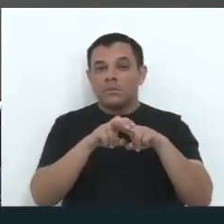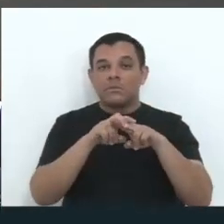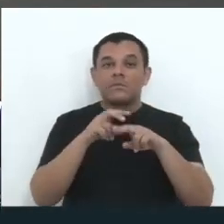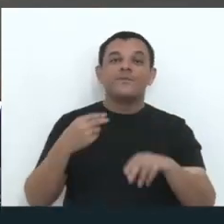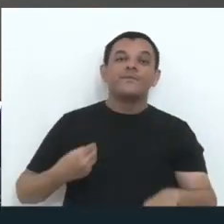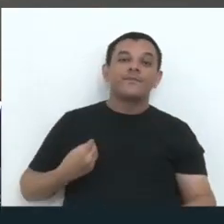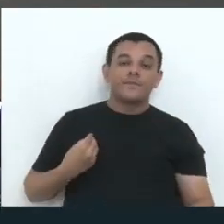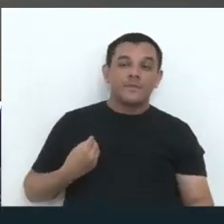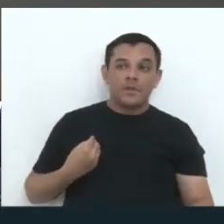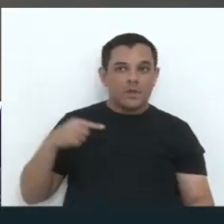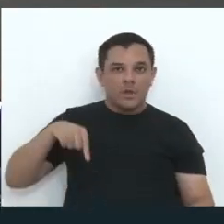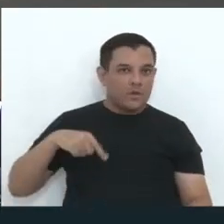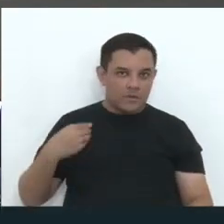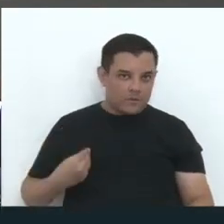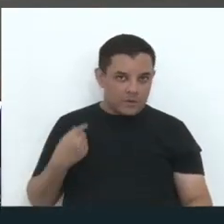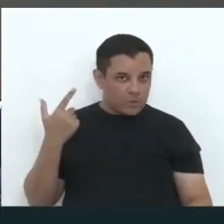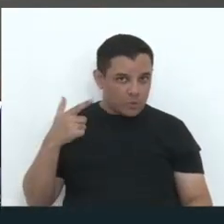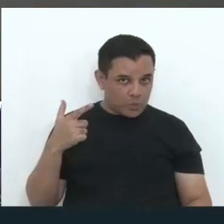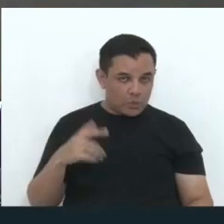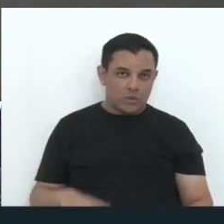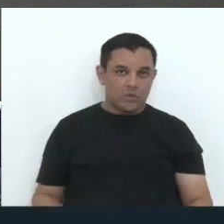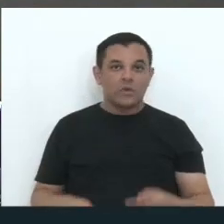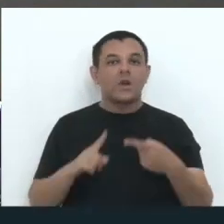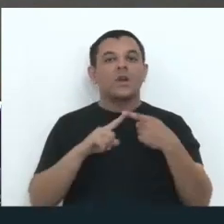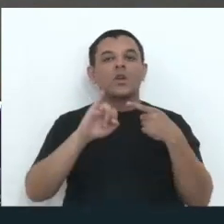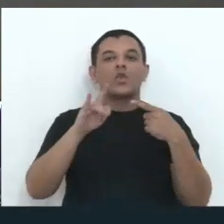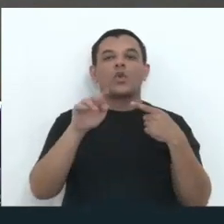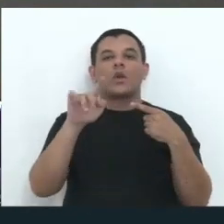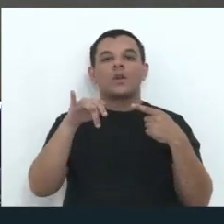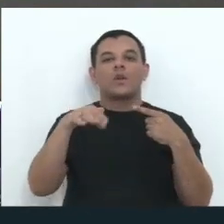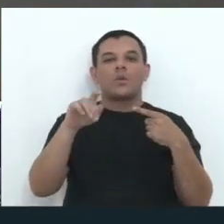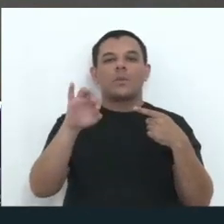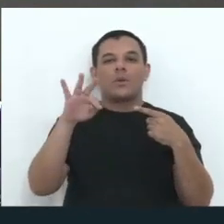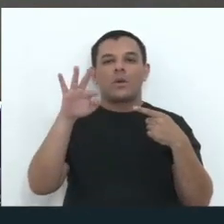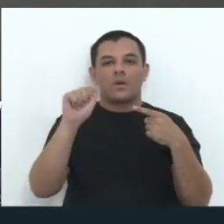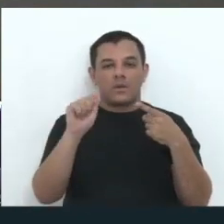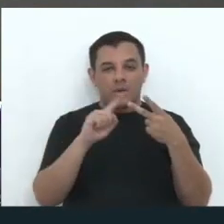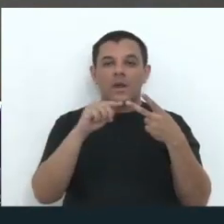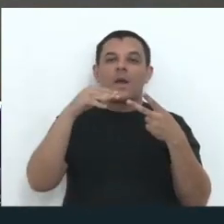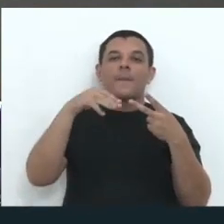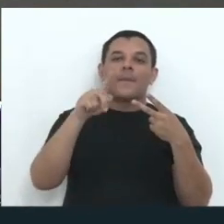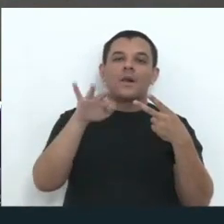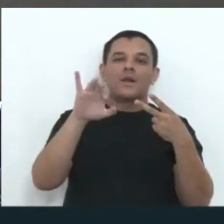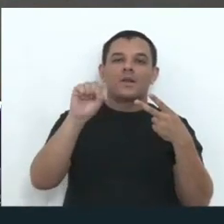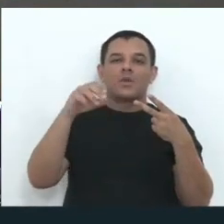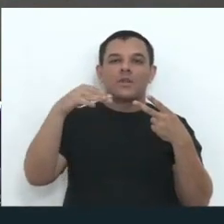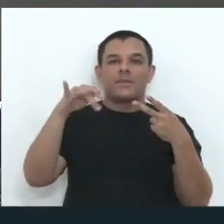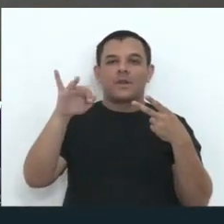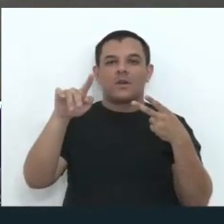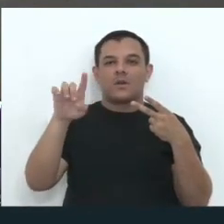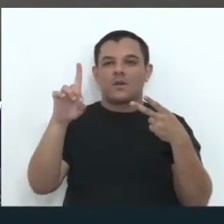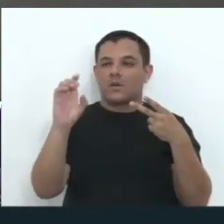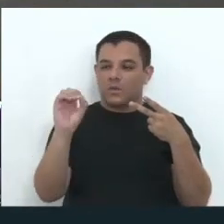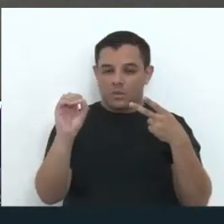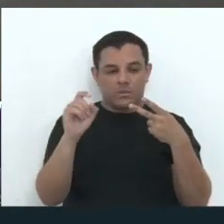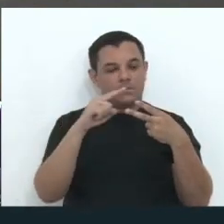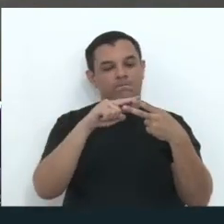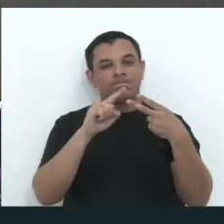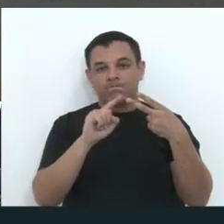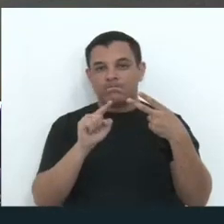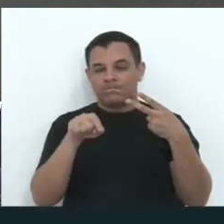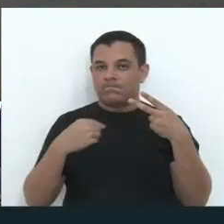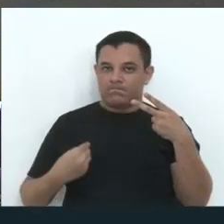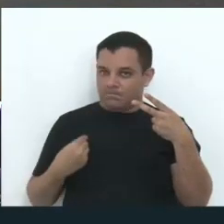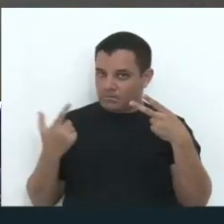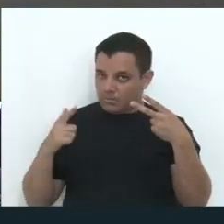vereador, a ausência do vereador Jorginho Mota e do vereador Marcelo Seminaldo. E registrado,